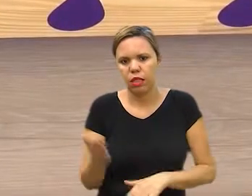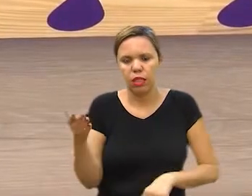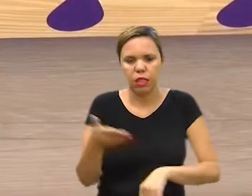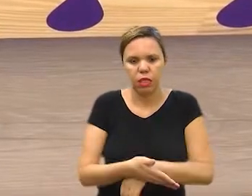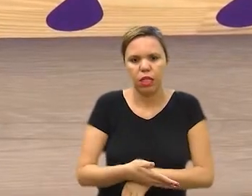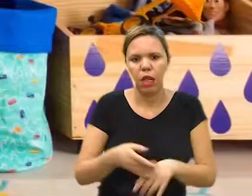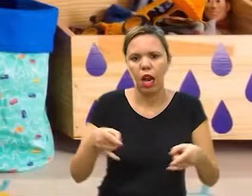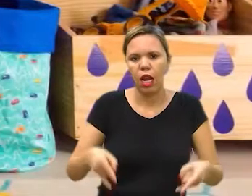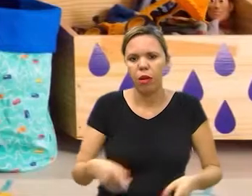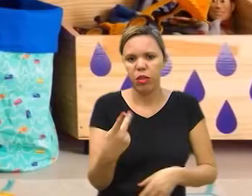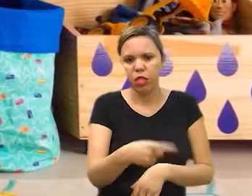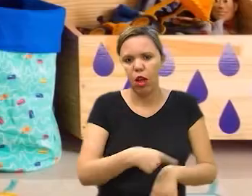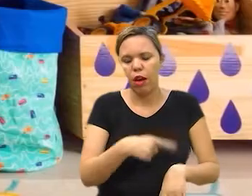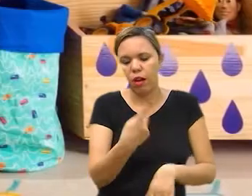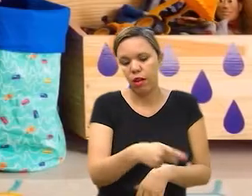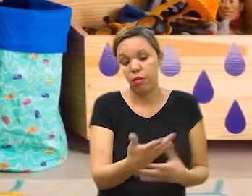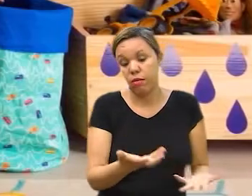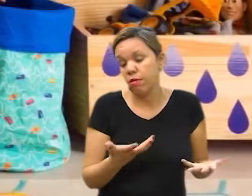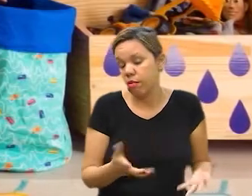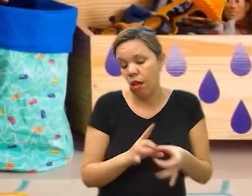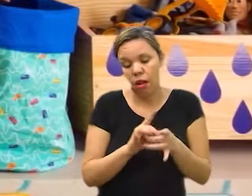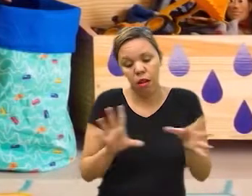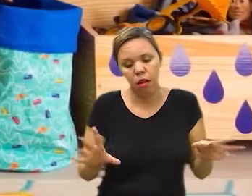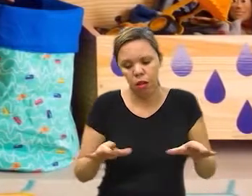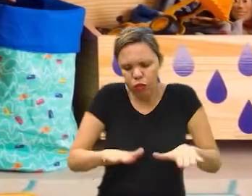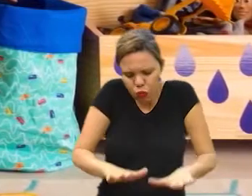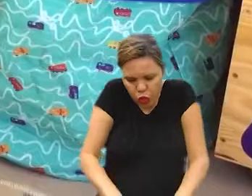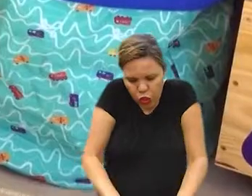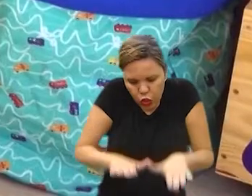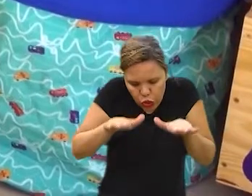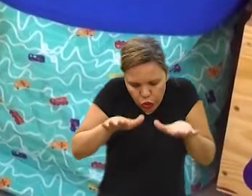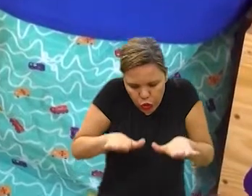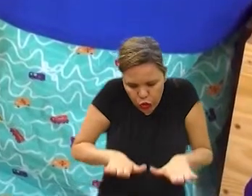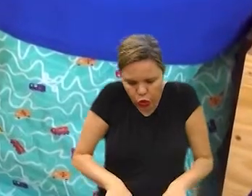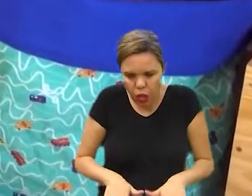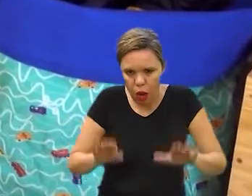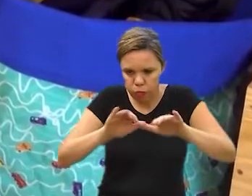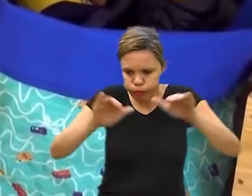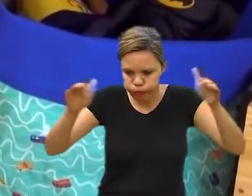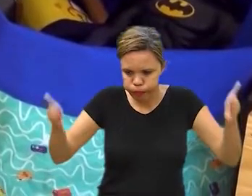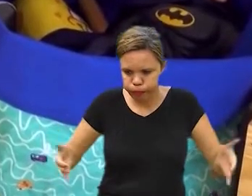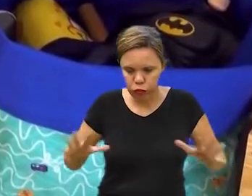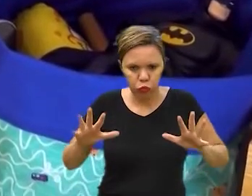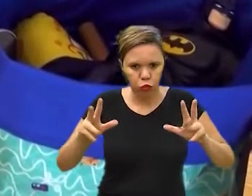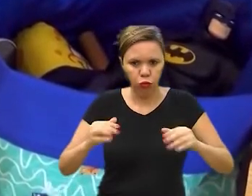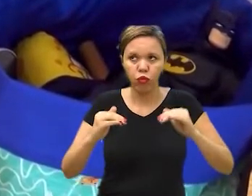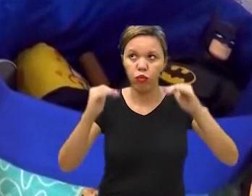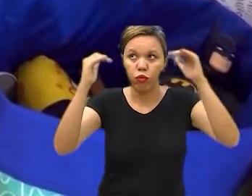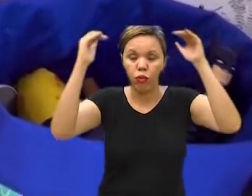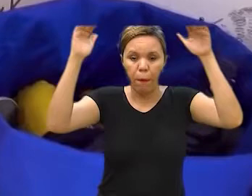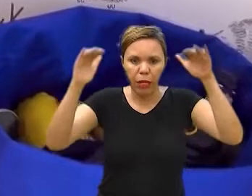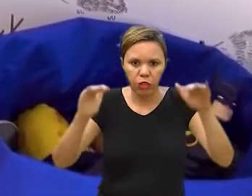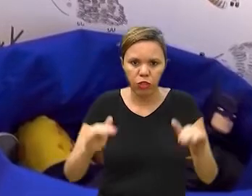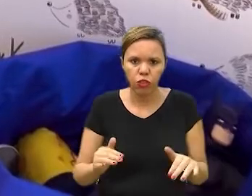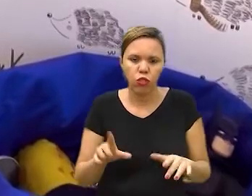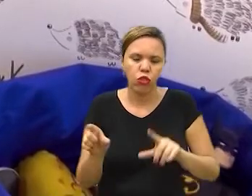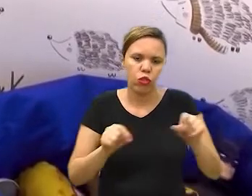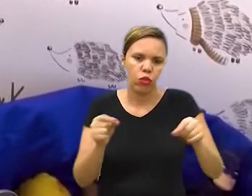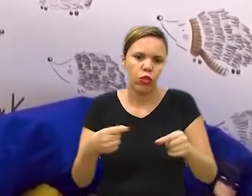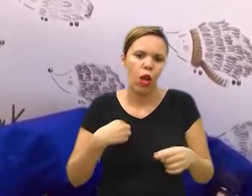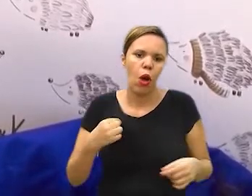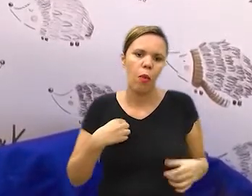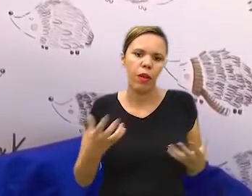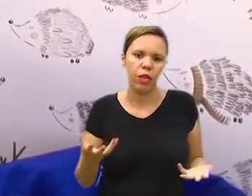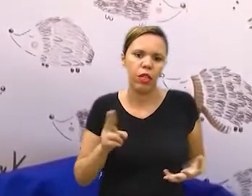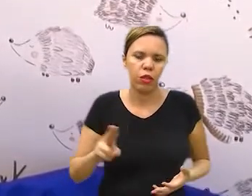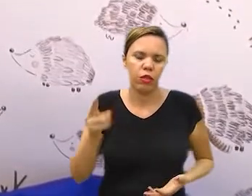na cama dele na hora que ele quiser. Então, vai ser uma cama baixinha. Os móveis também vão ser baixos, que ele pode escolher a roupa que ele quer usar,